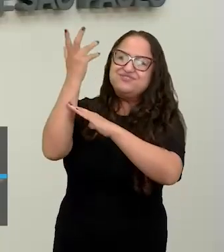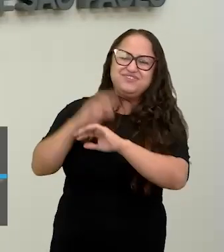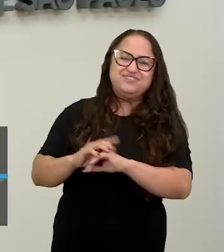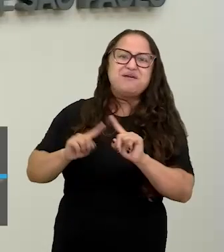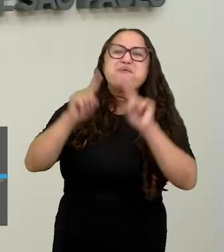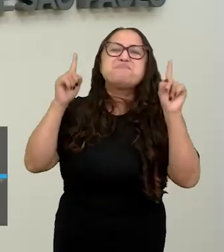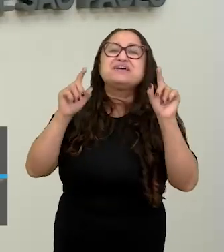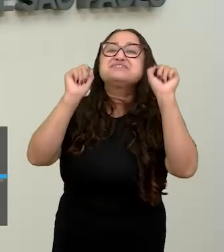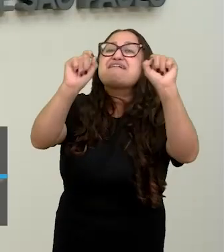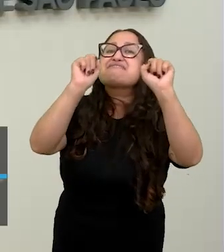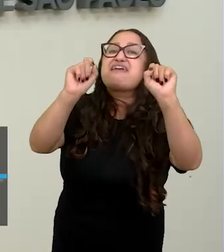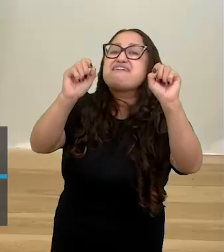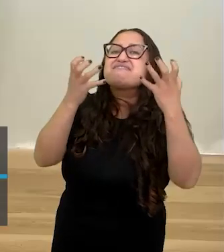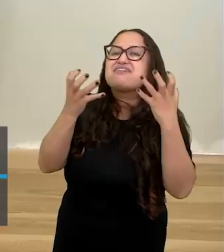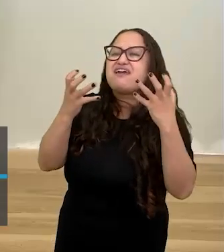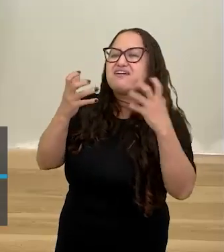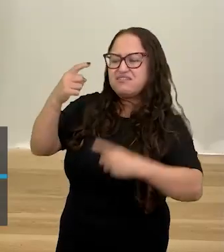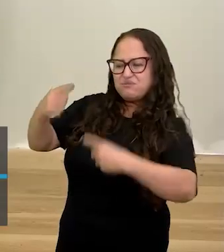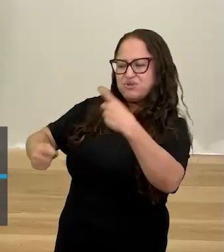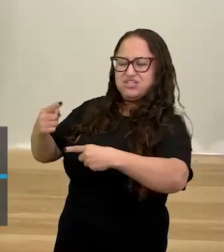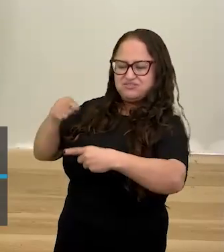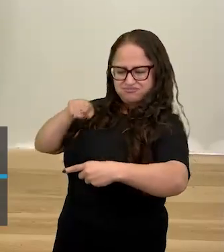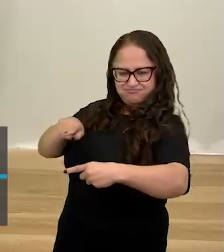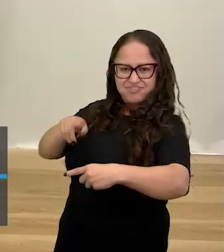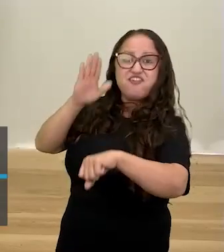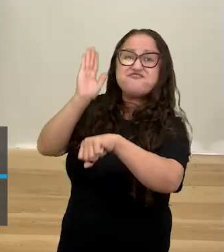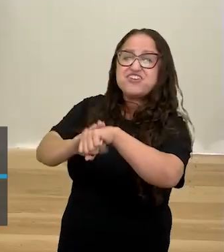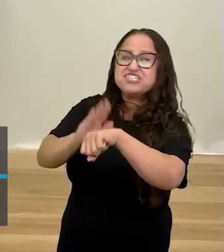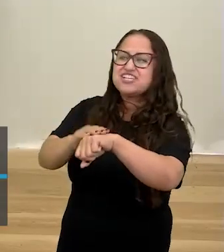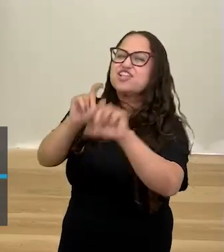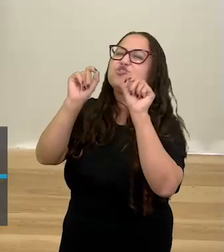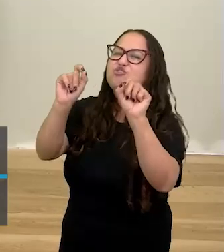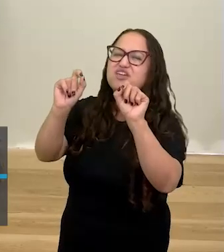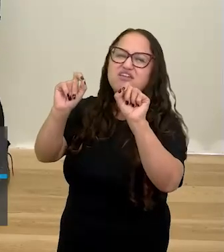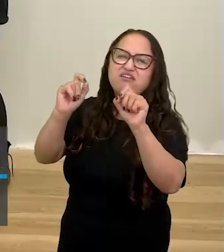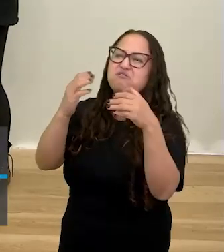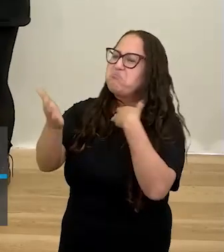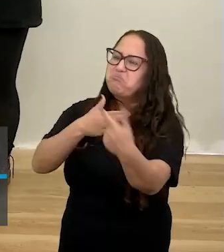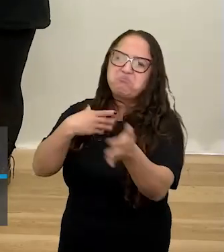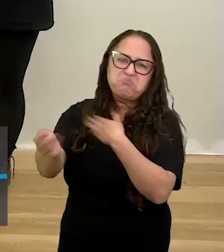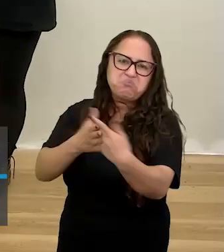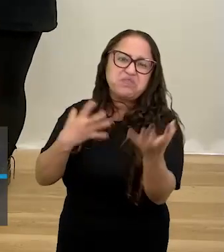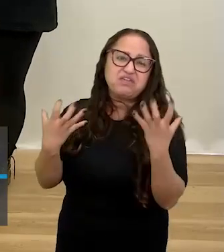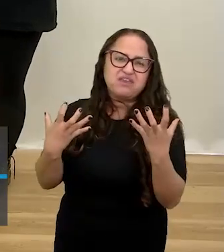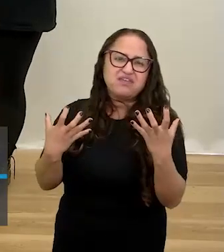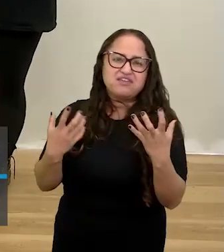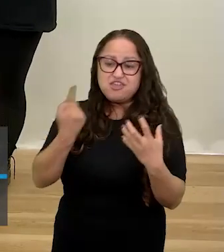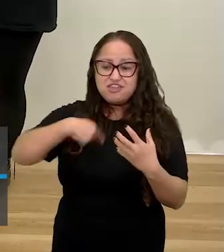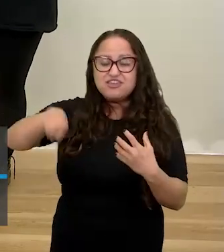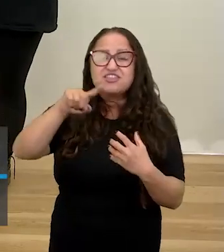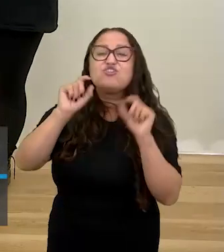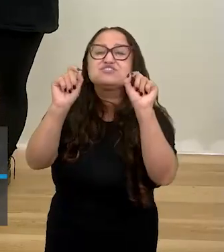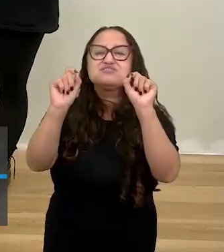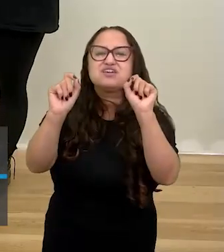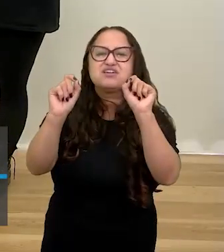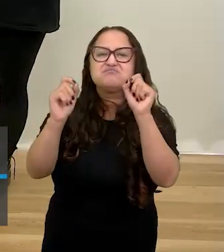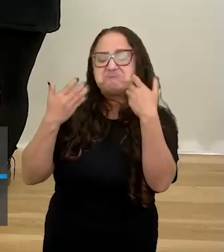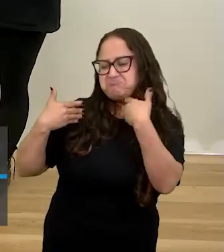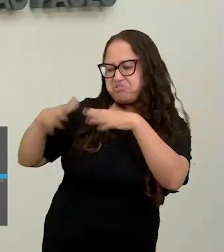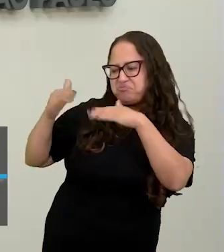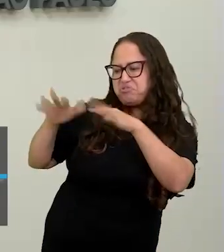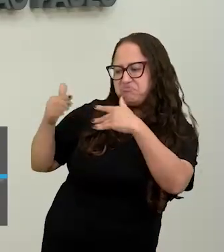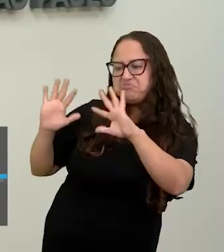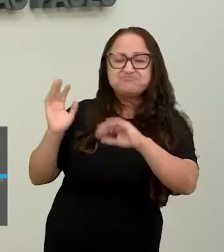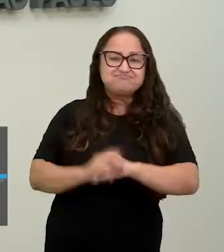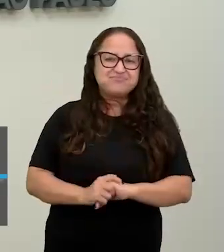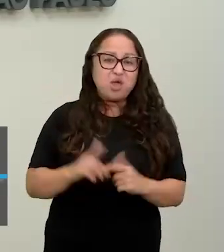pessoas interessadas na política, fazendo o que elas bem quiserem, e a gente se abstém disso. Não é problema meu.